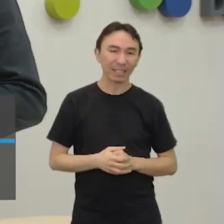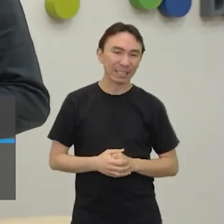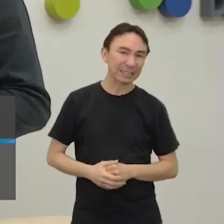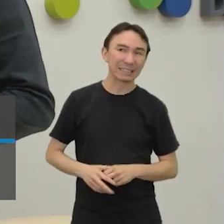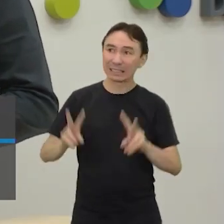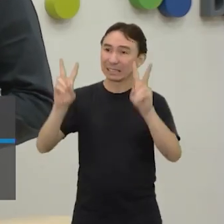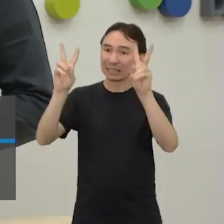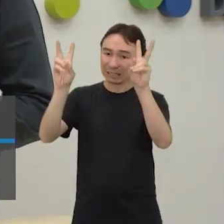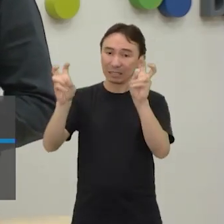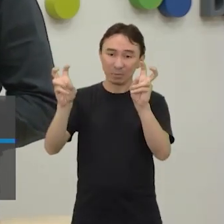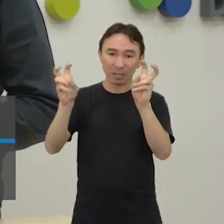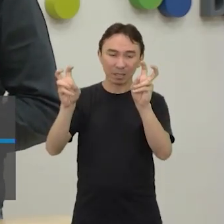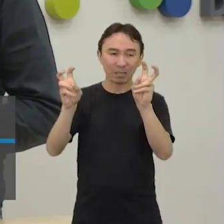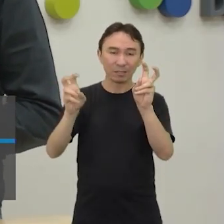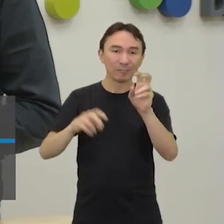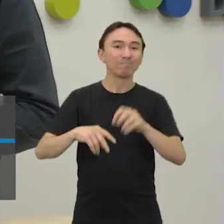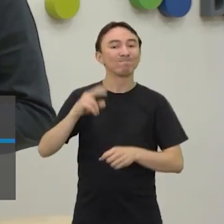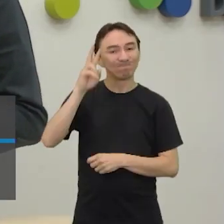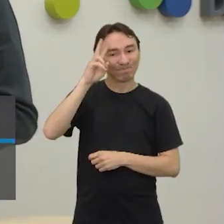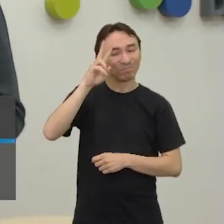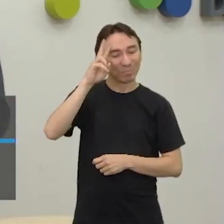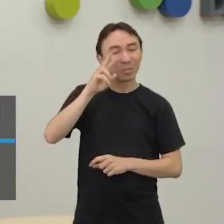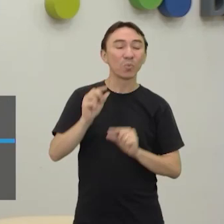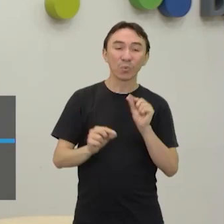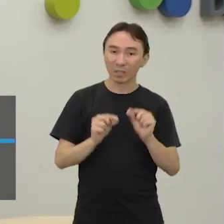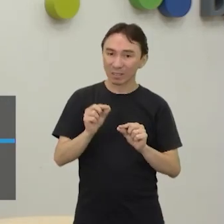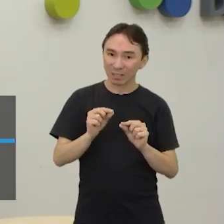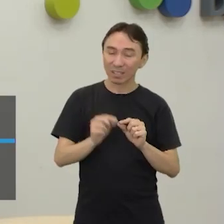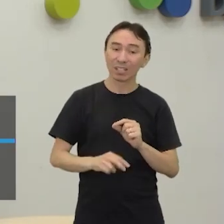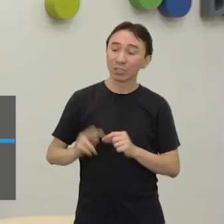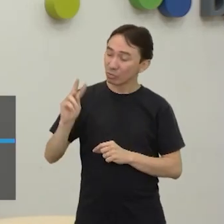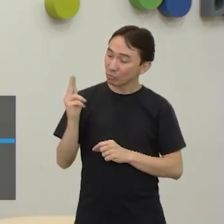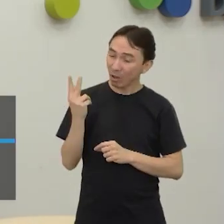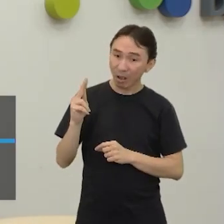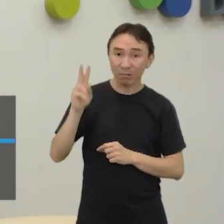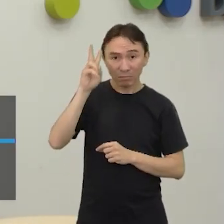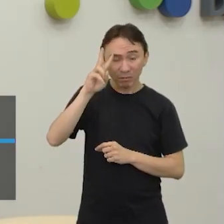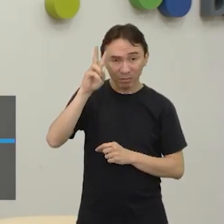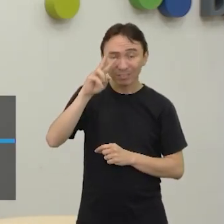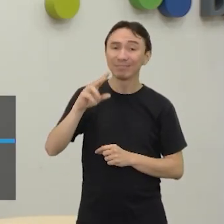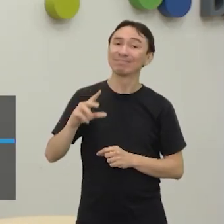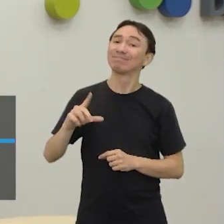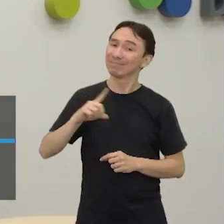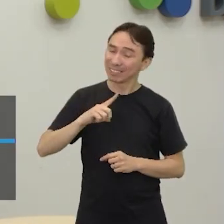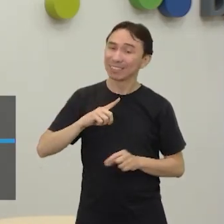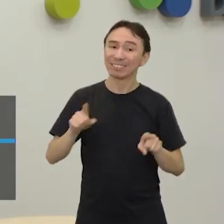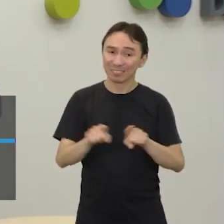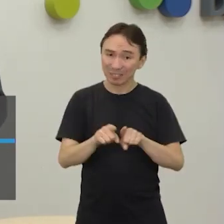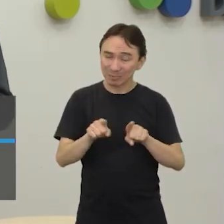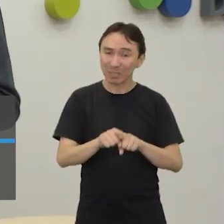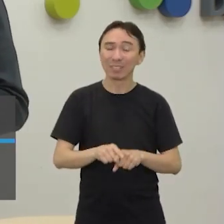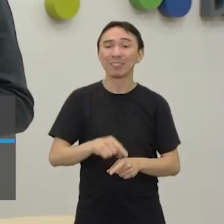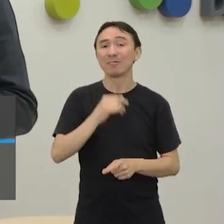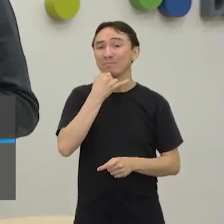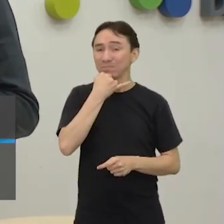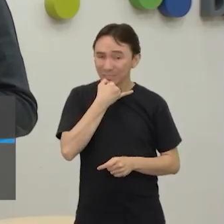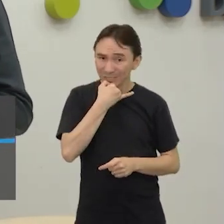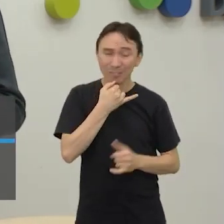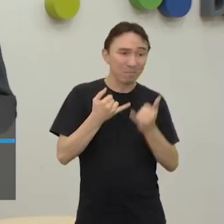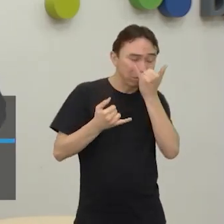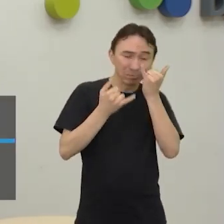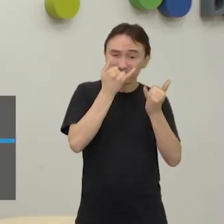tema nos lembra que a história também é feita de tragédias. A gente vai falar sobre dois